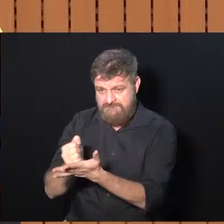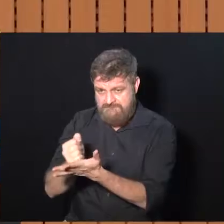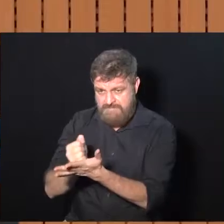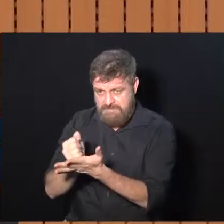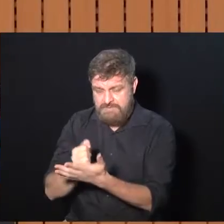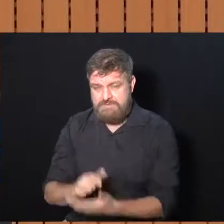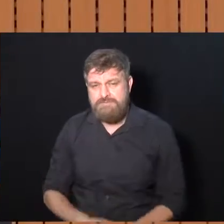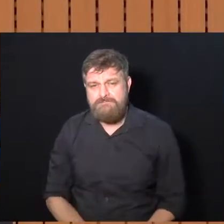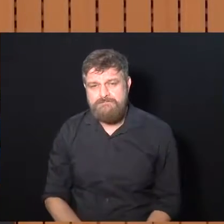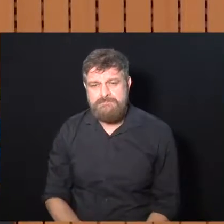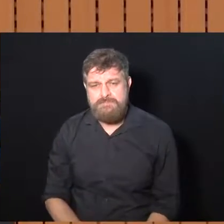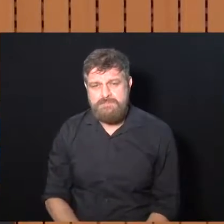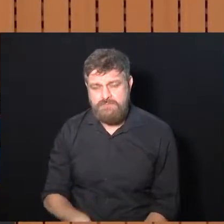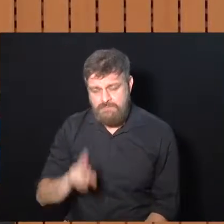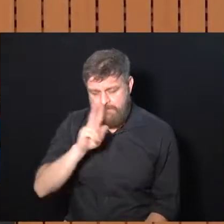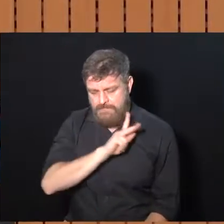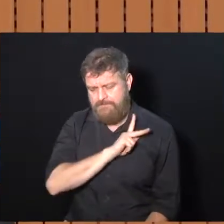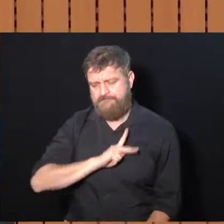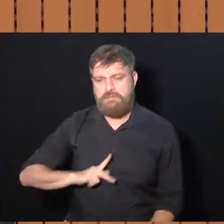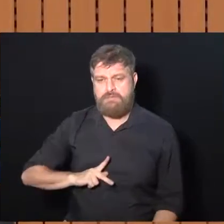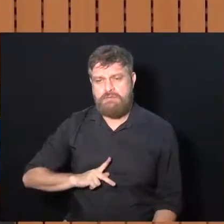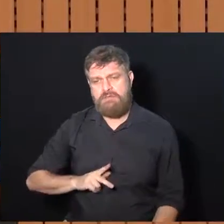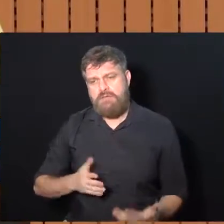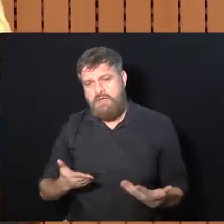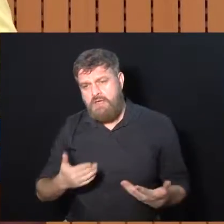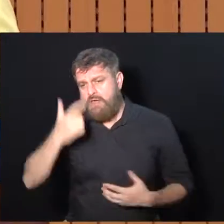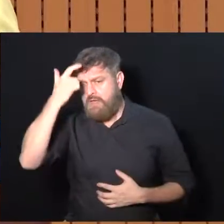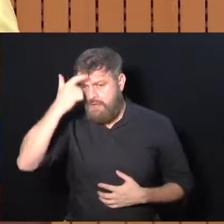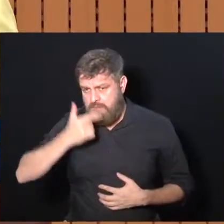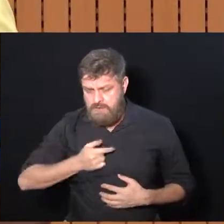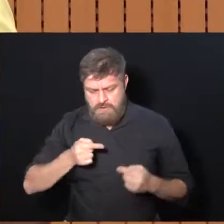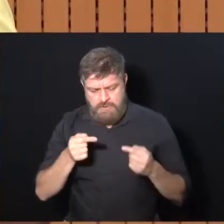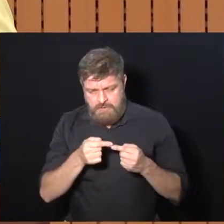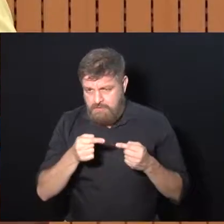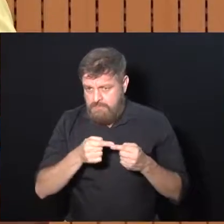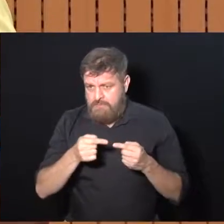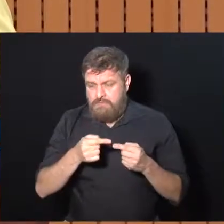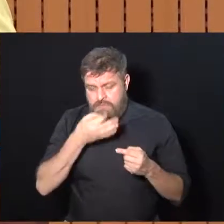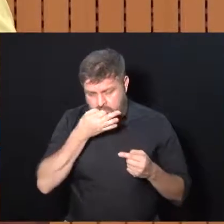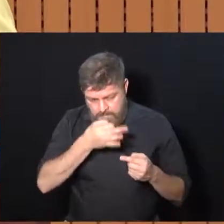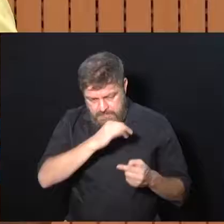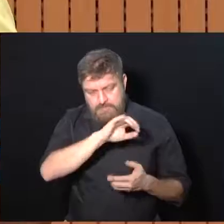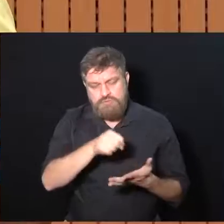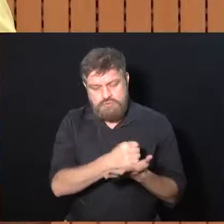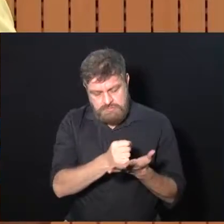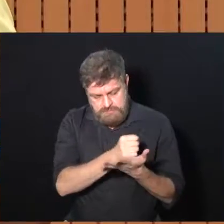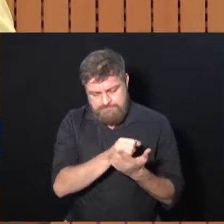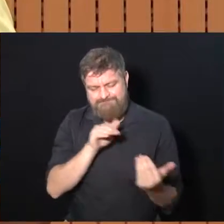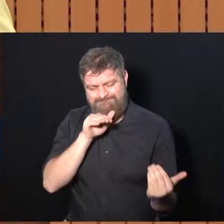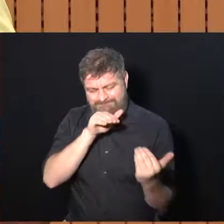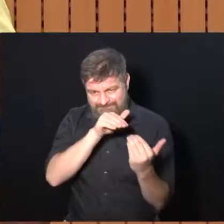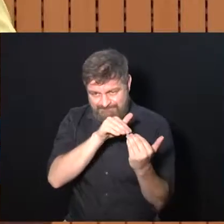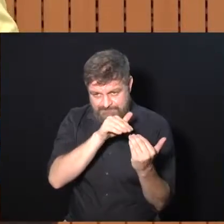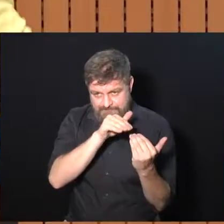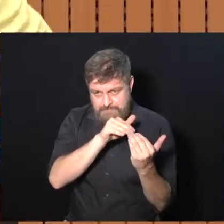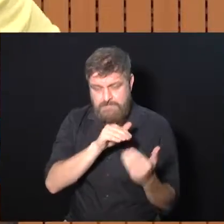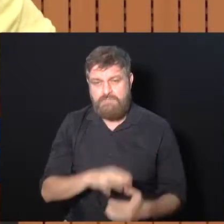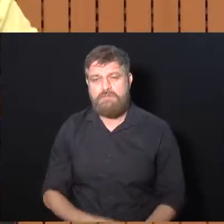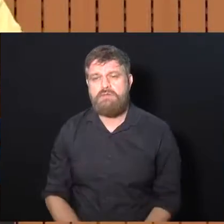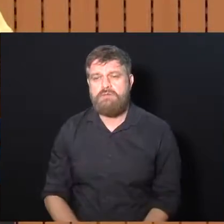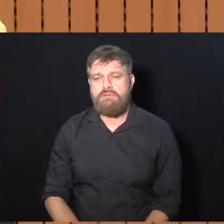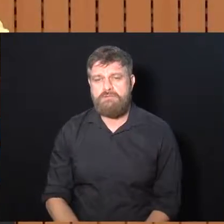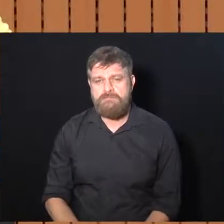Senhor presidente, eu acompanho aqui o parecer aqui do nosso relator.